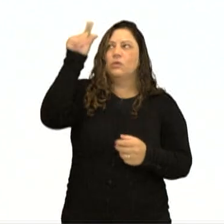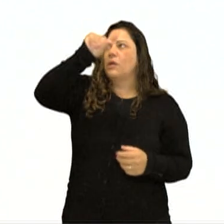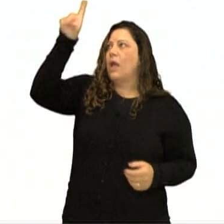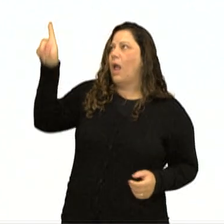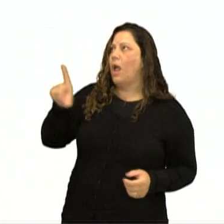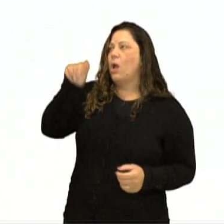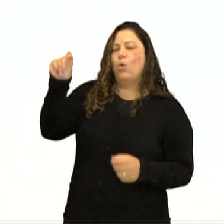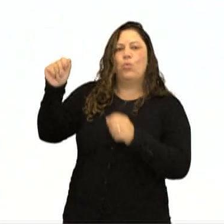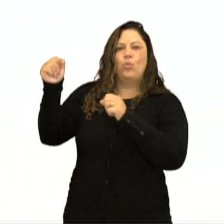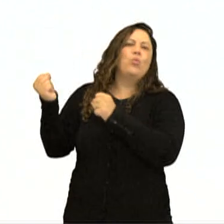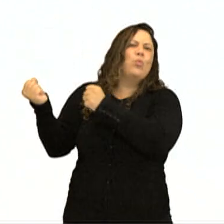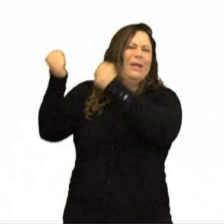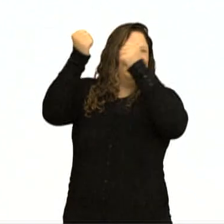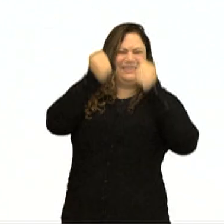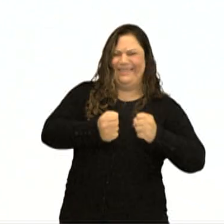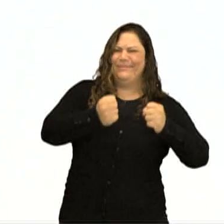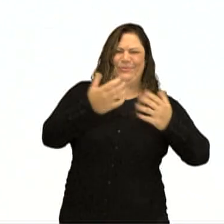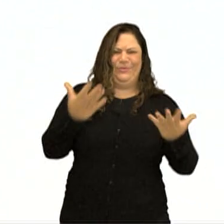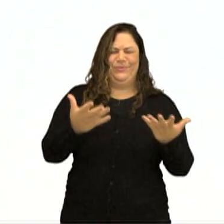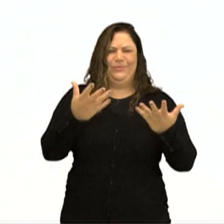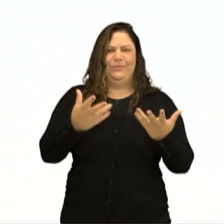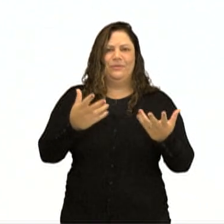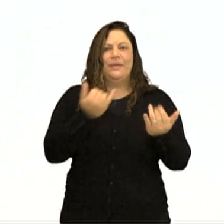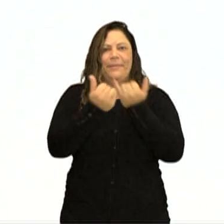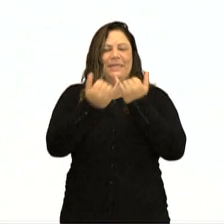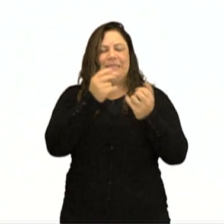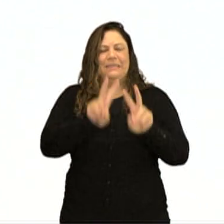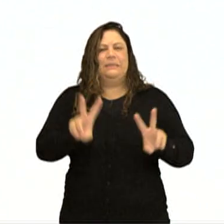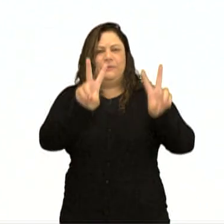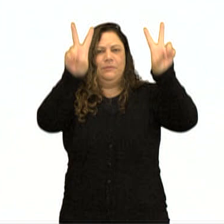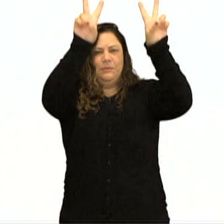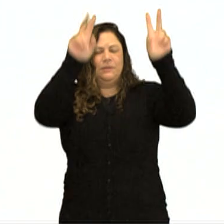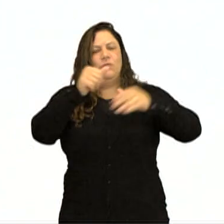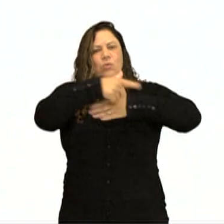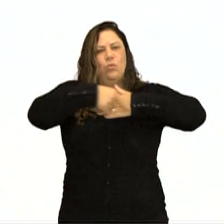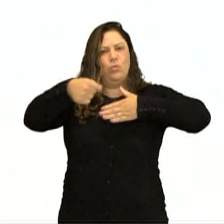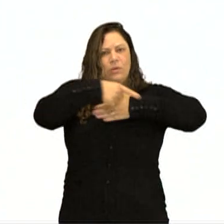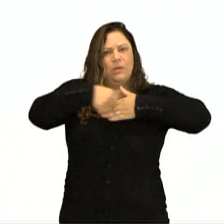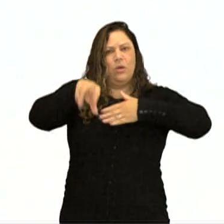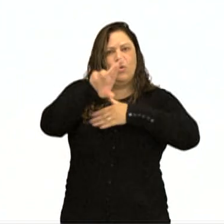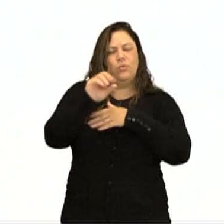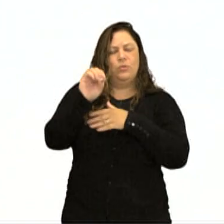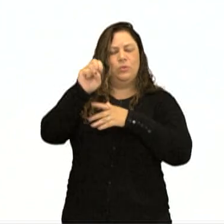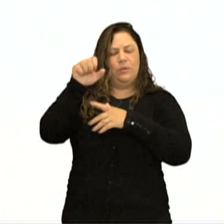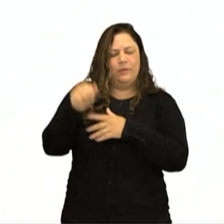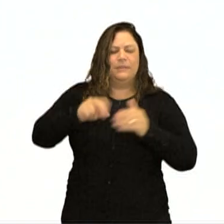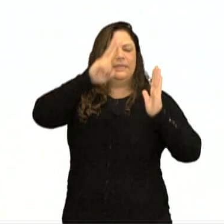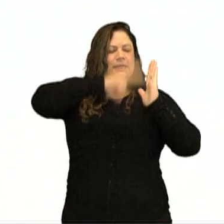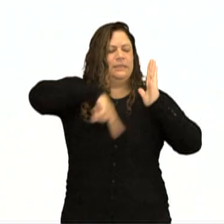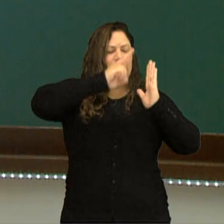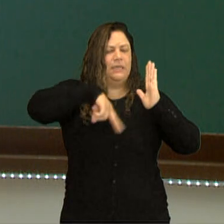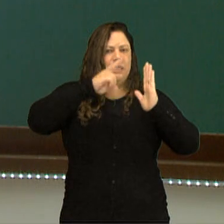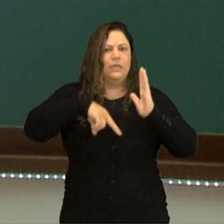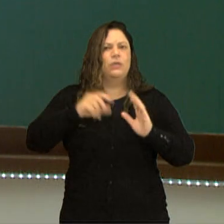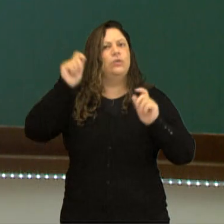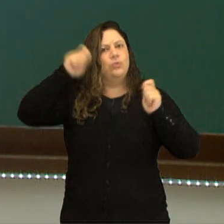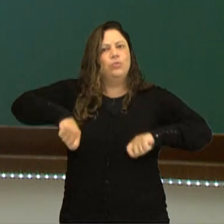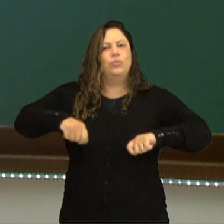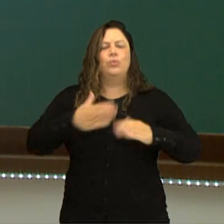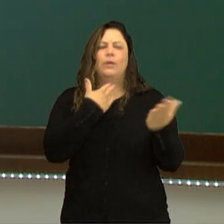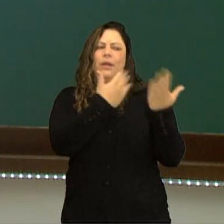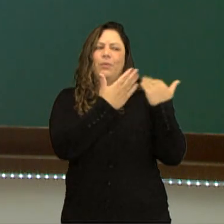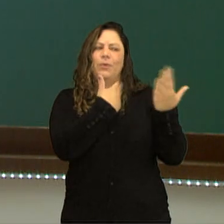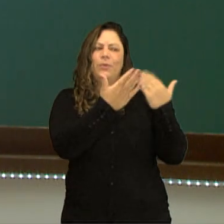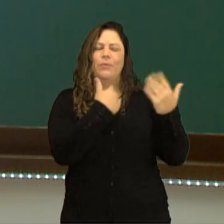qual pessoa valorosa, enquanto leio Guimarães Rosa. Ah, essa leitura é uma prosa. Veja só, nós temos